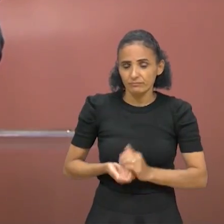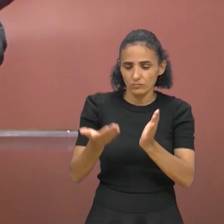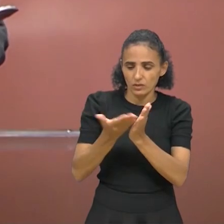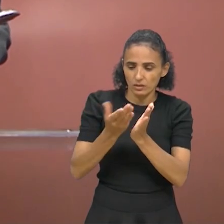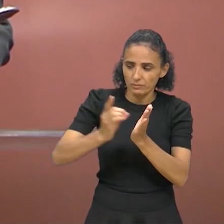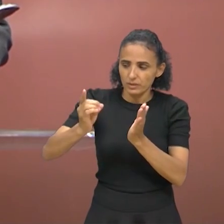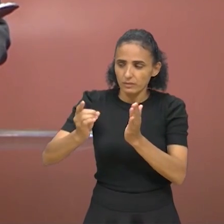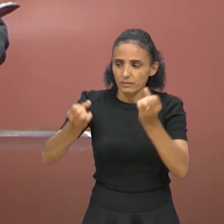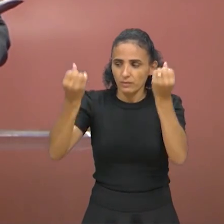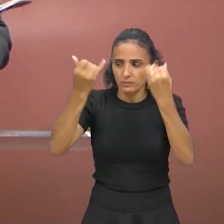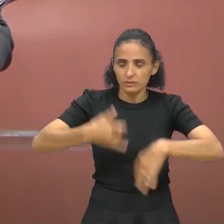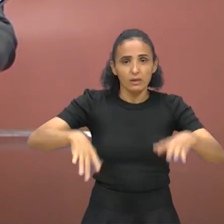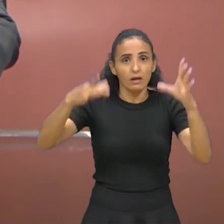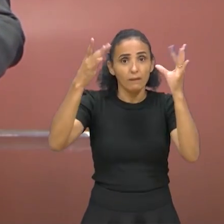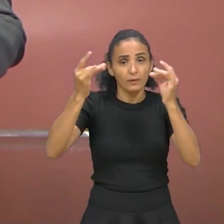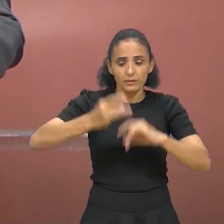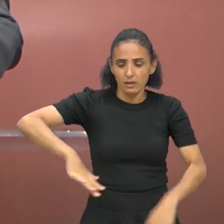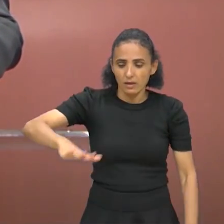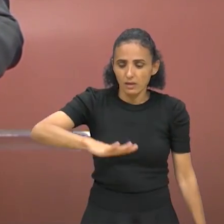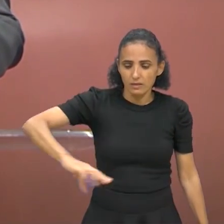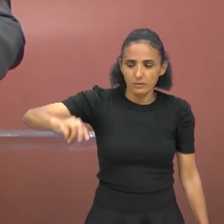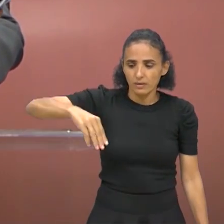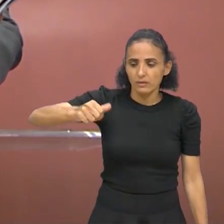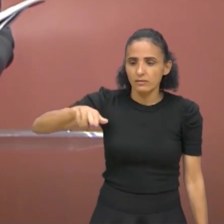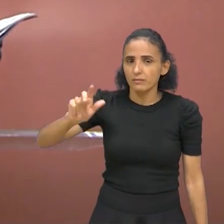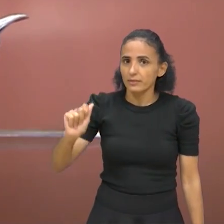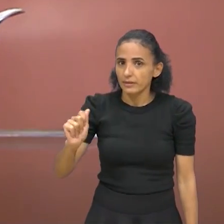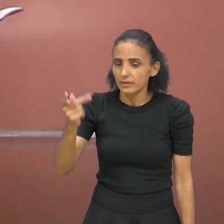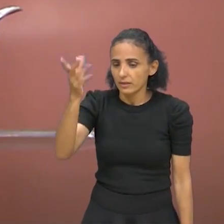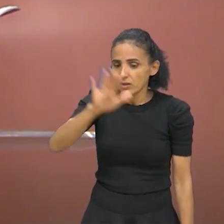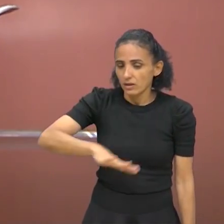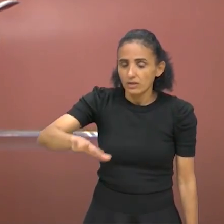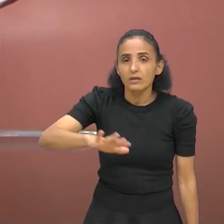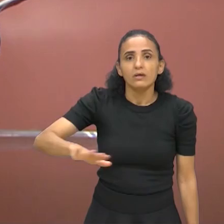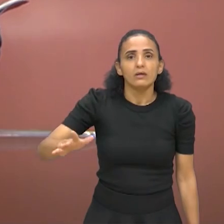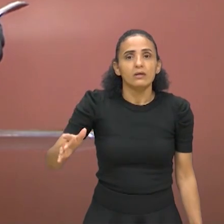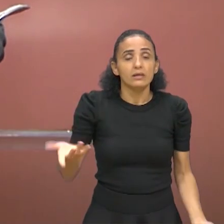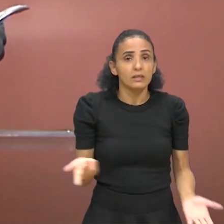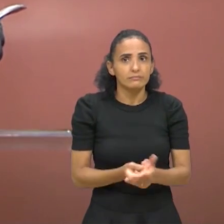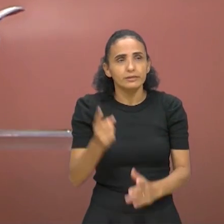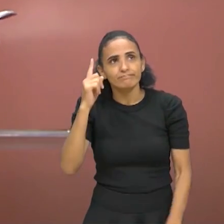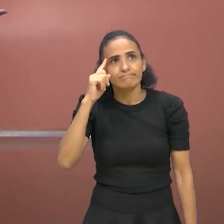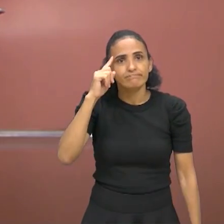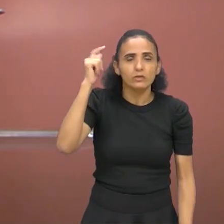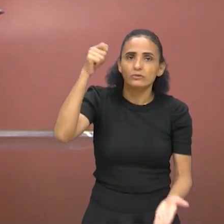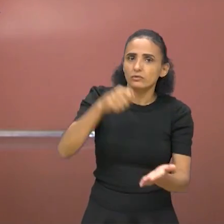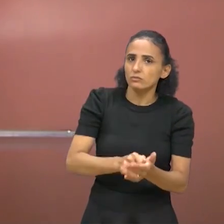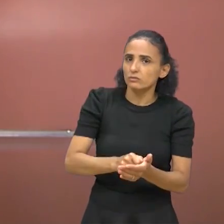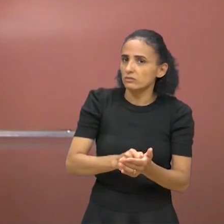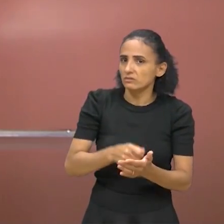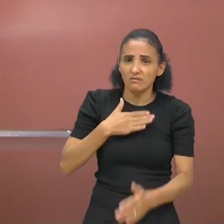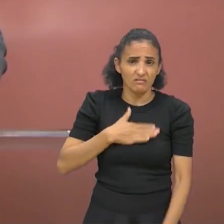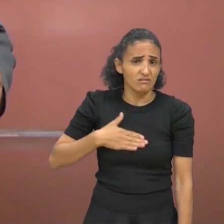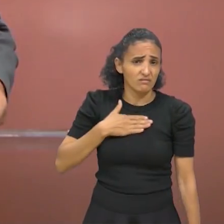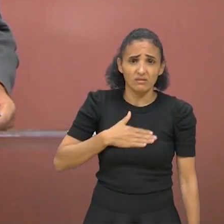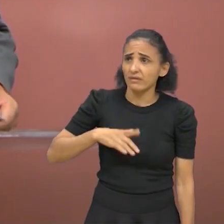nos dizendo que ali, quando eles se estabelecem em Mara, eles tomam uma atitude que não agrada a Deus.